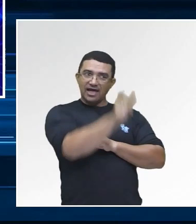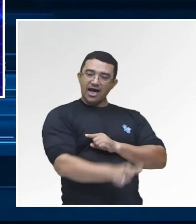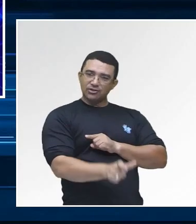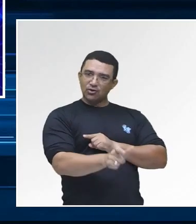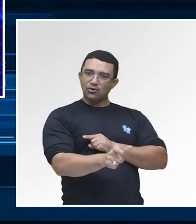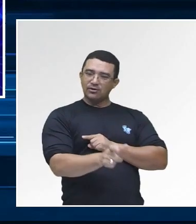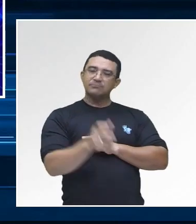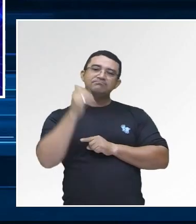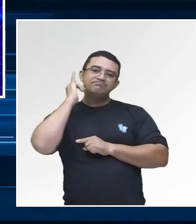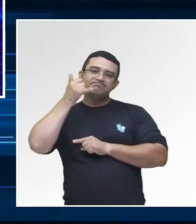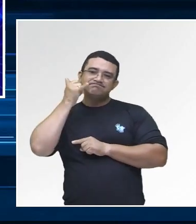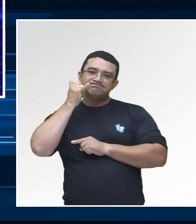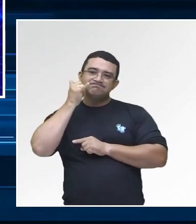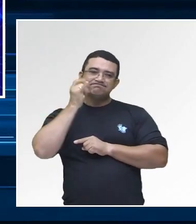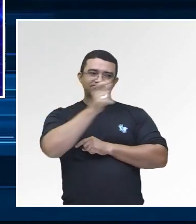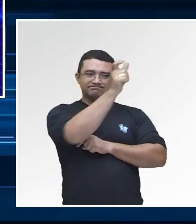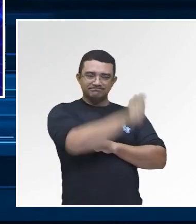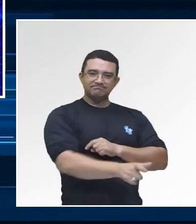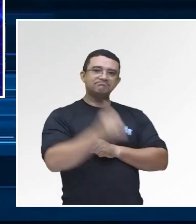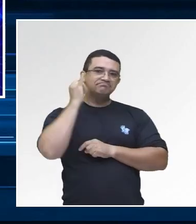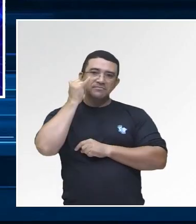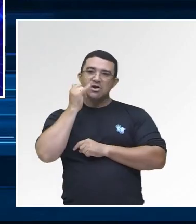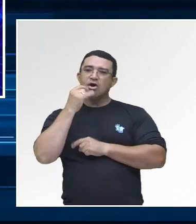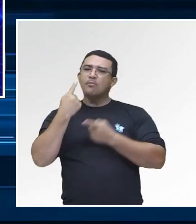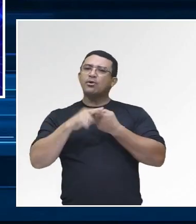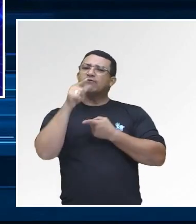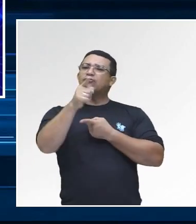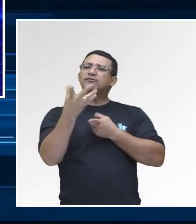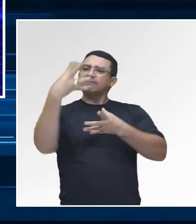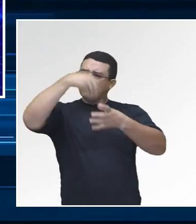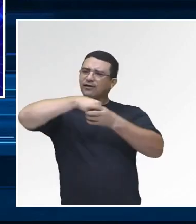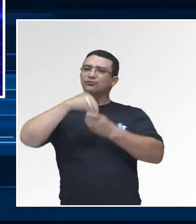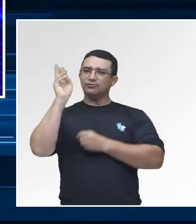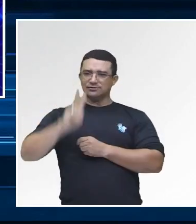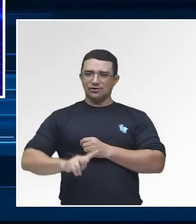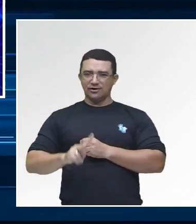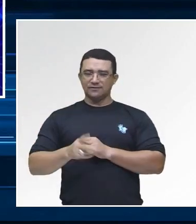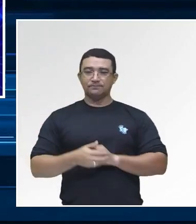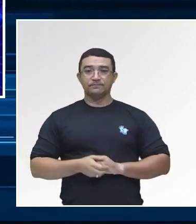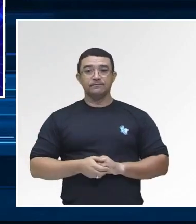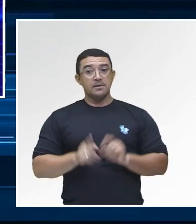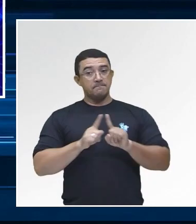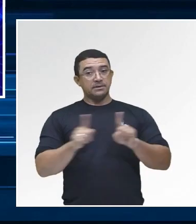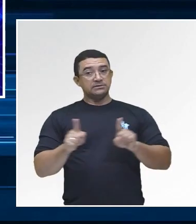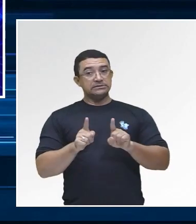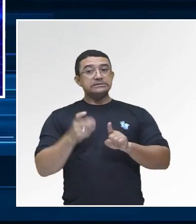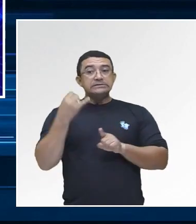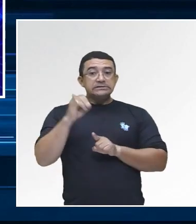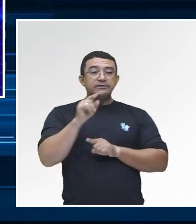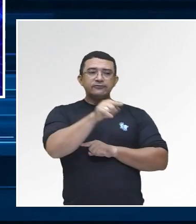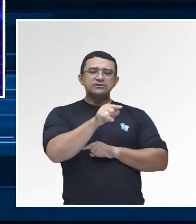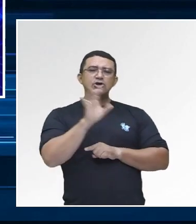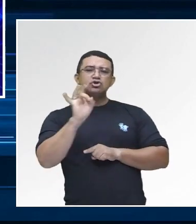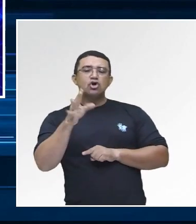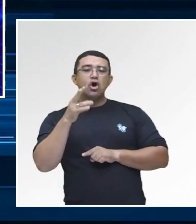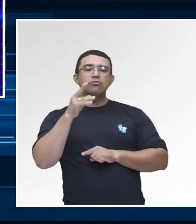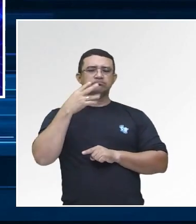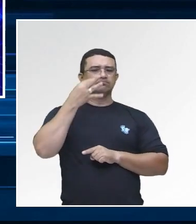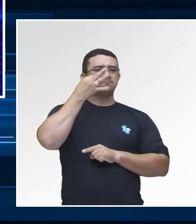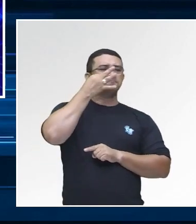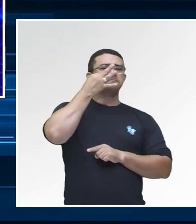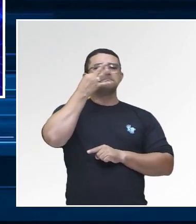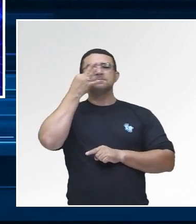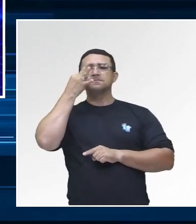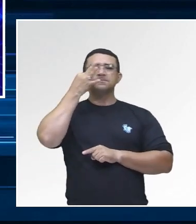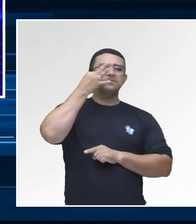estava lá, né? Fazia parte da história. Se você só estava olhando de longe, né?